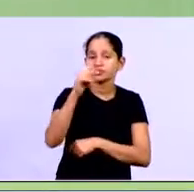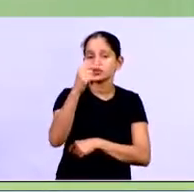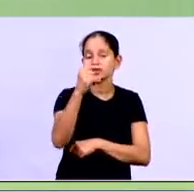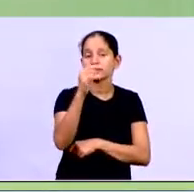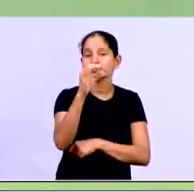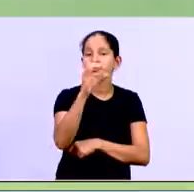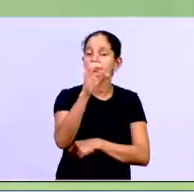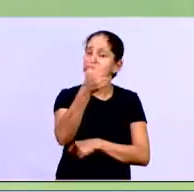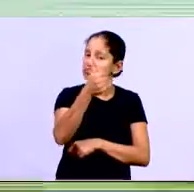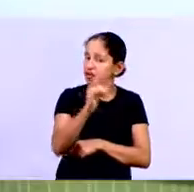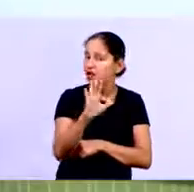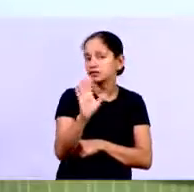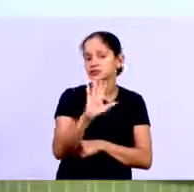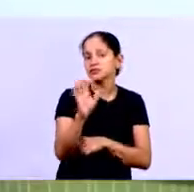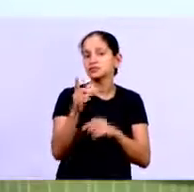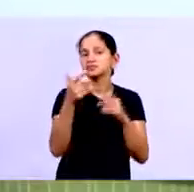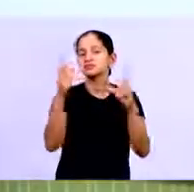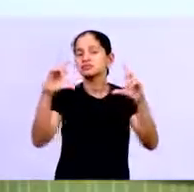isso vai dar o quê?